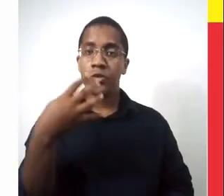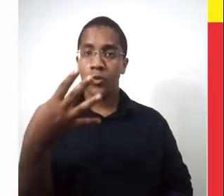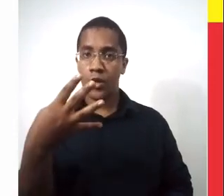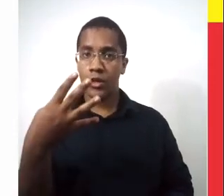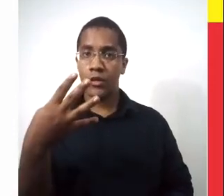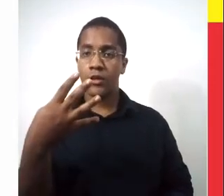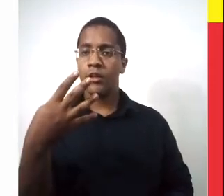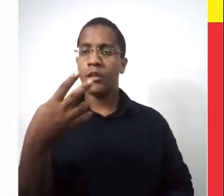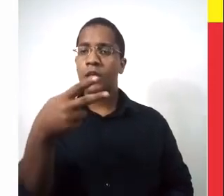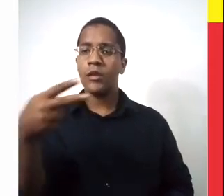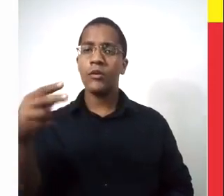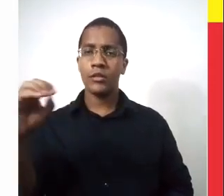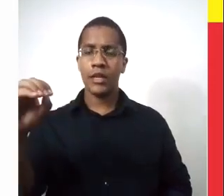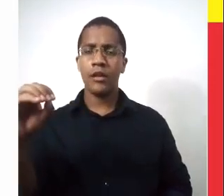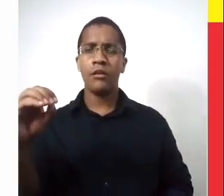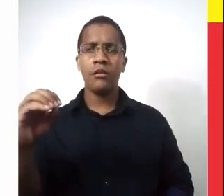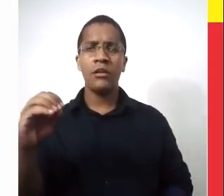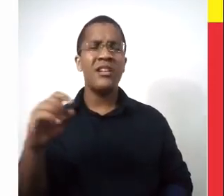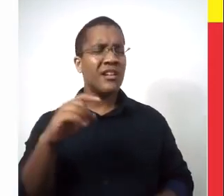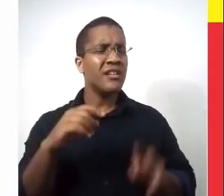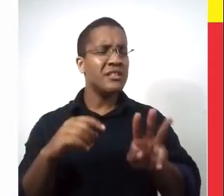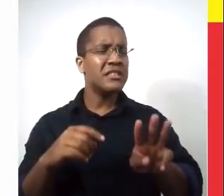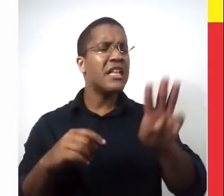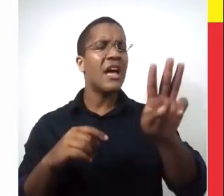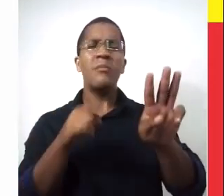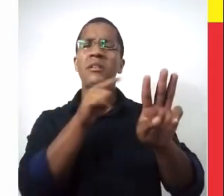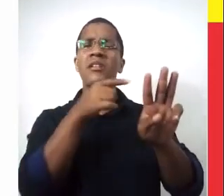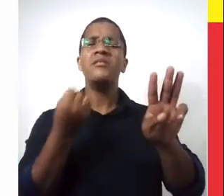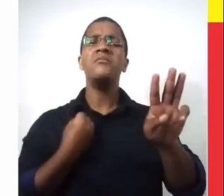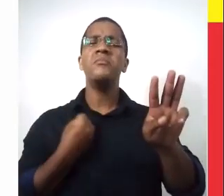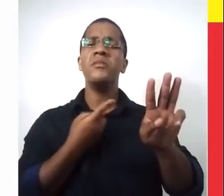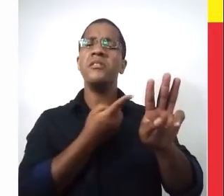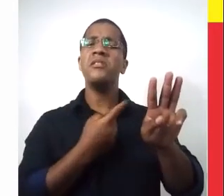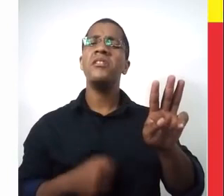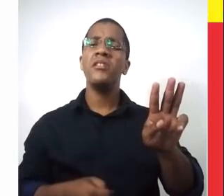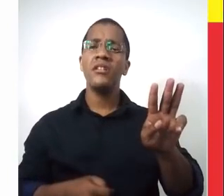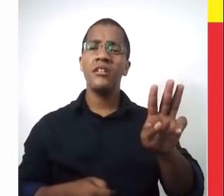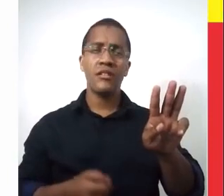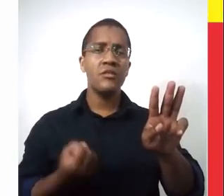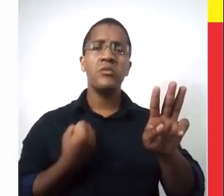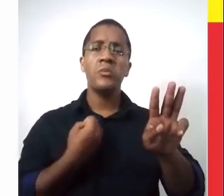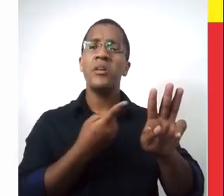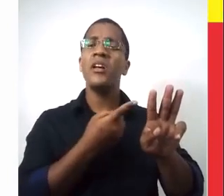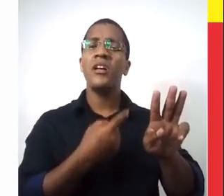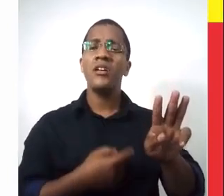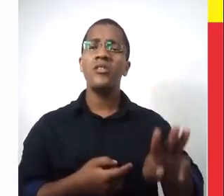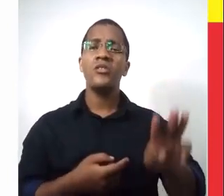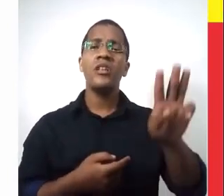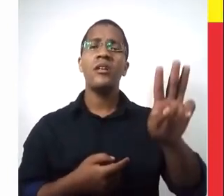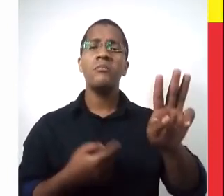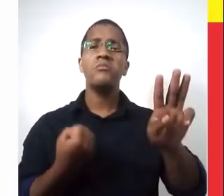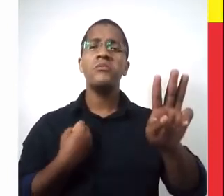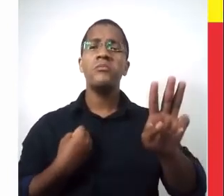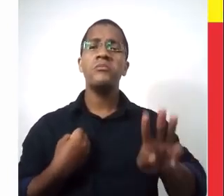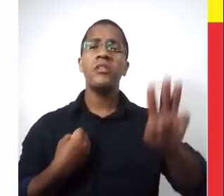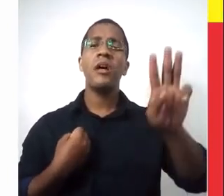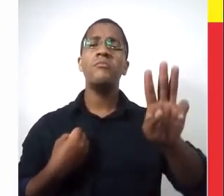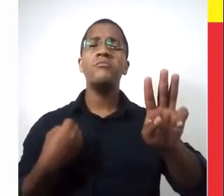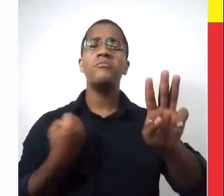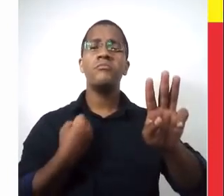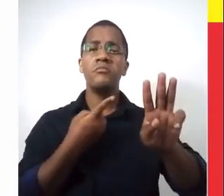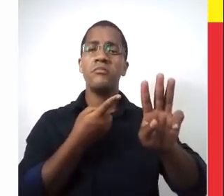Qual é o número que o W está representando, que o W assume o valor? Qual é esse